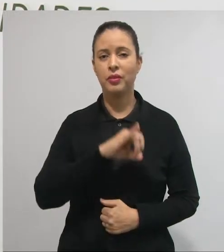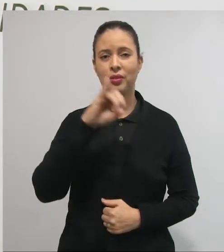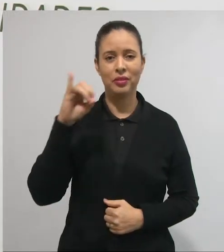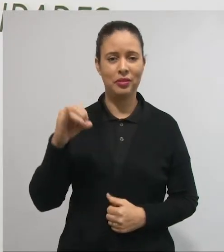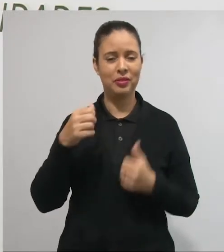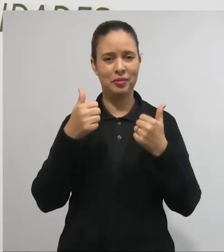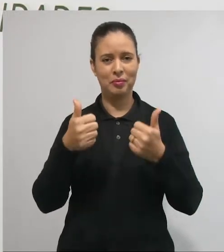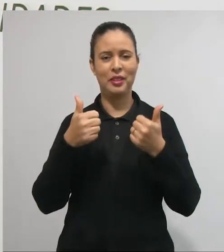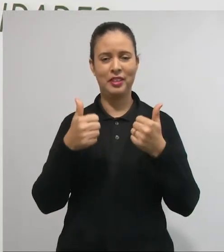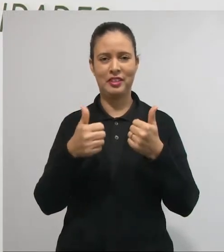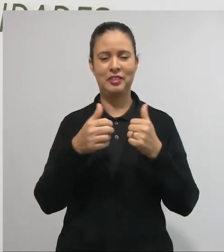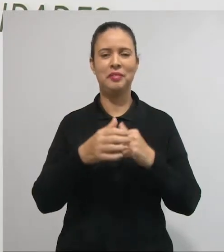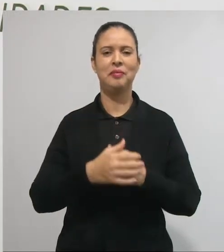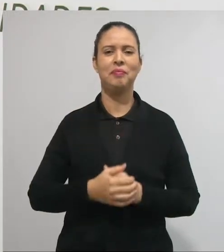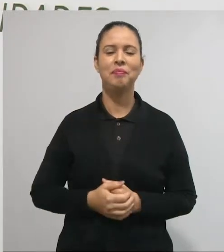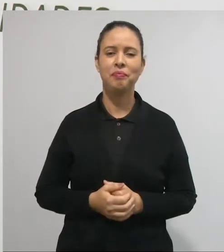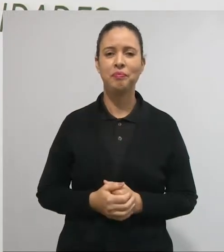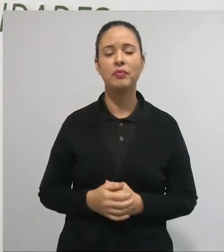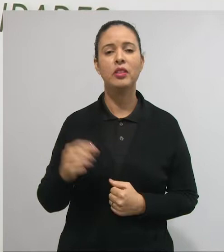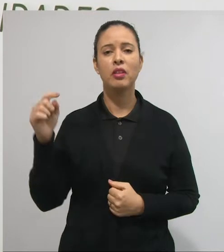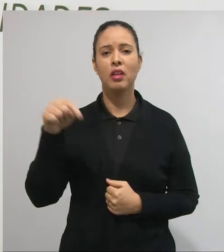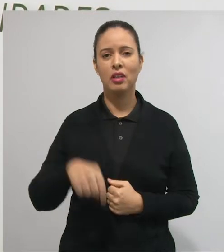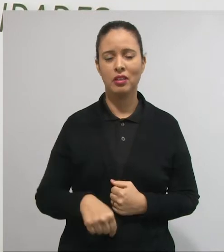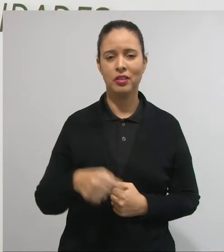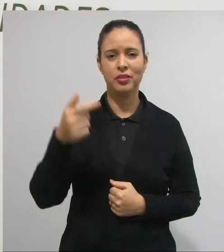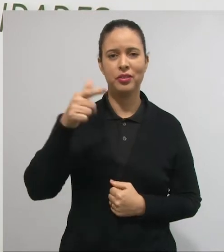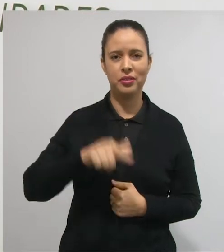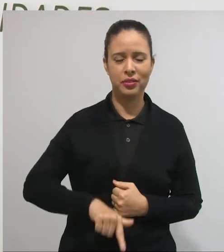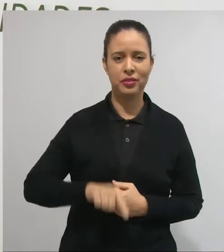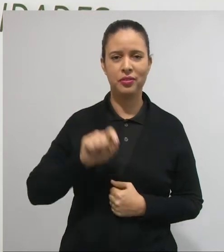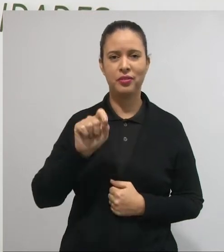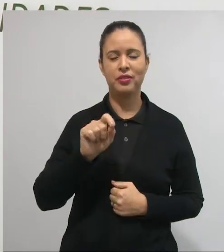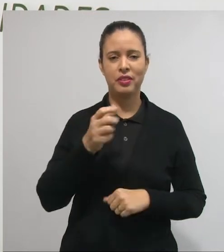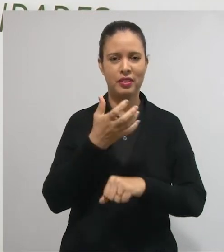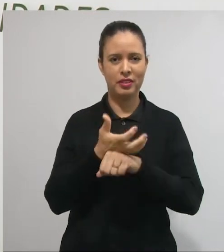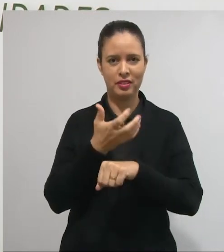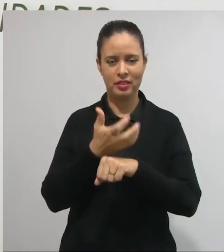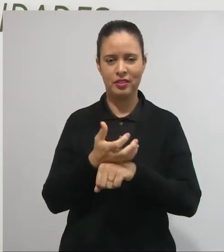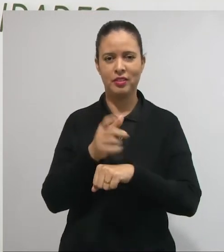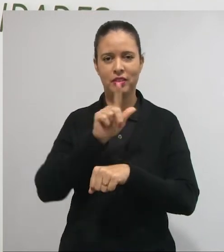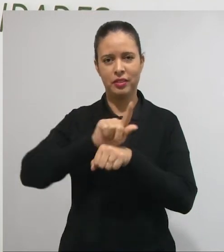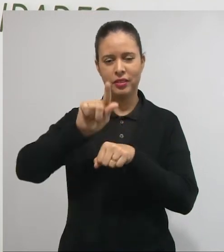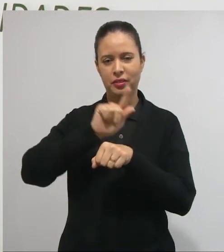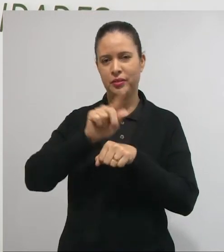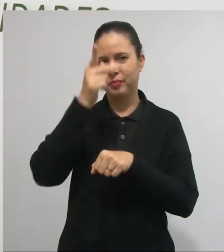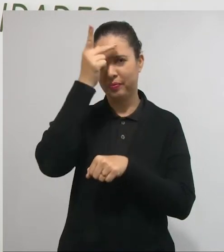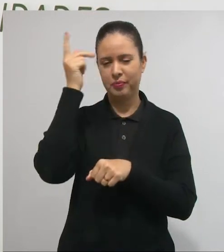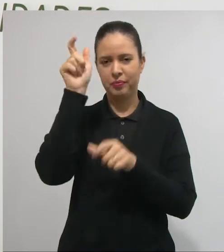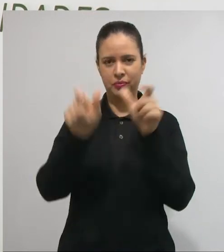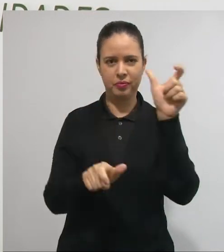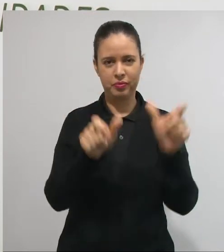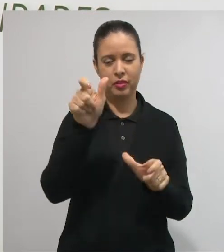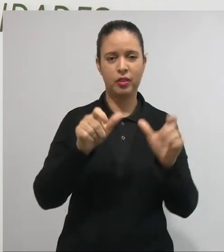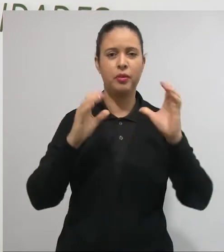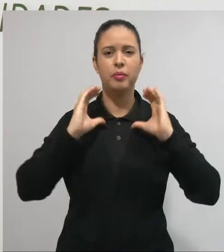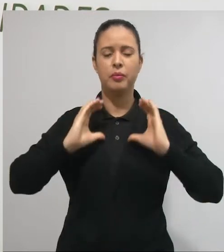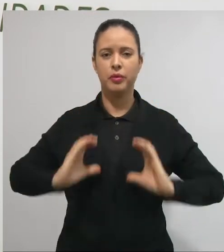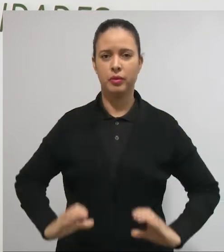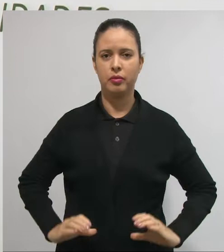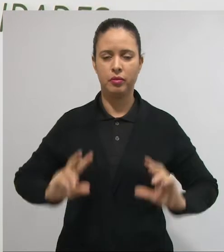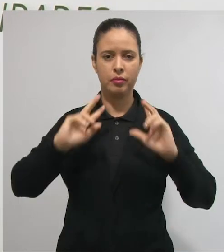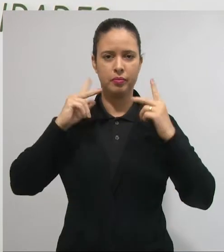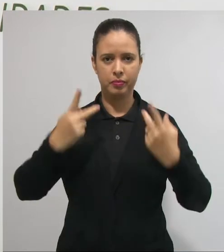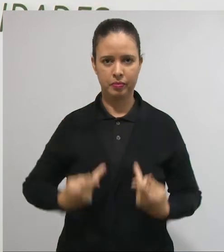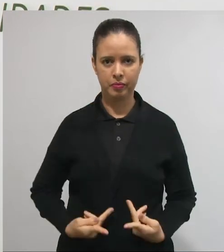Olá, tudo bem? Estamos aqui novamente na disciplina de Gestão de Pessoas e Comportamento